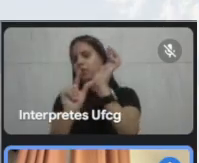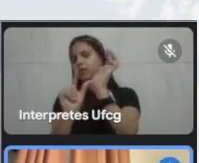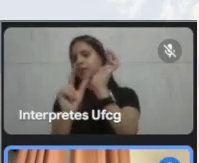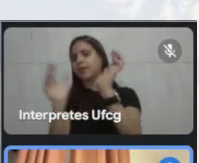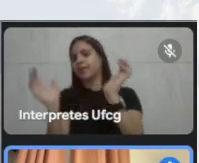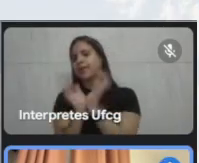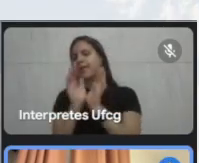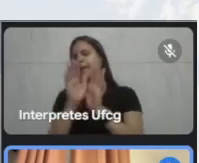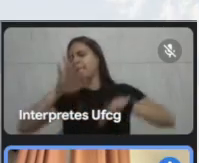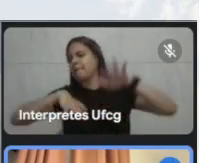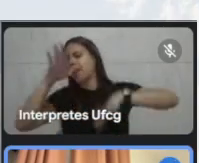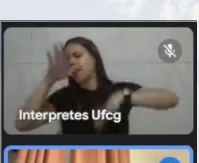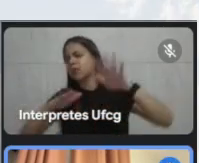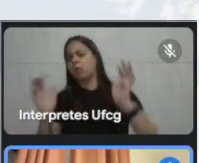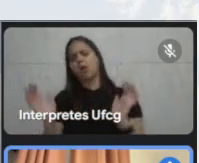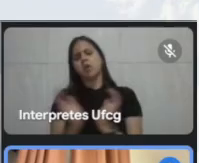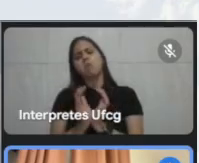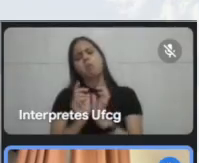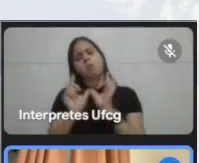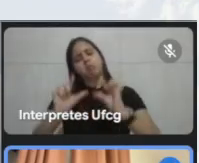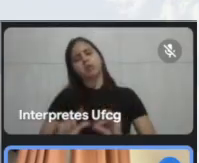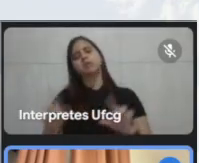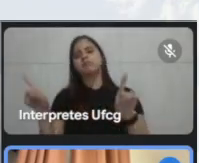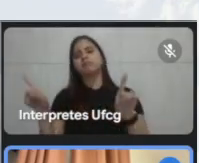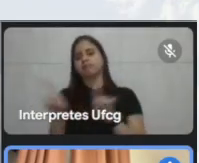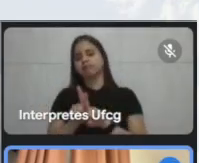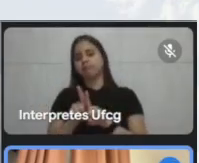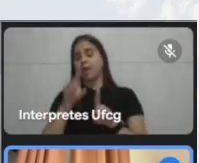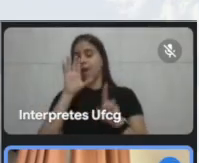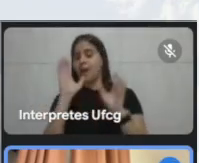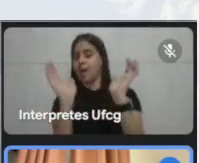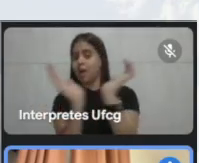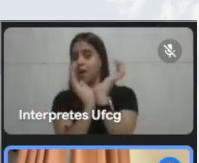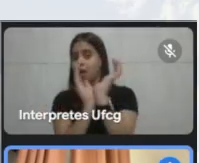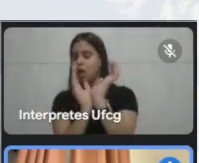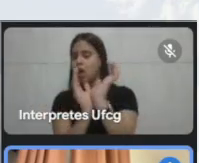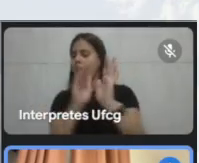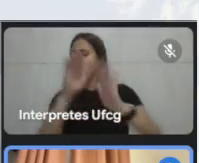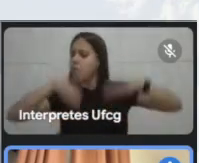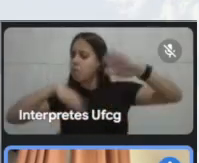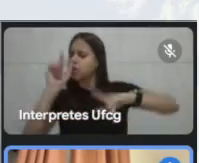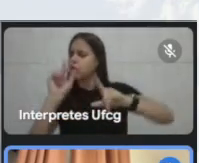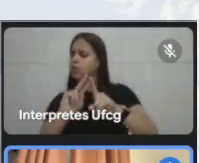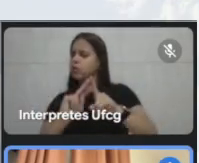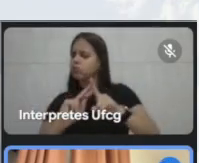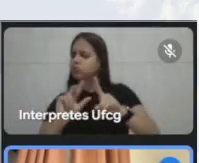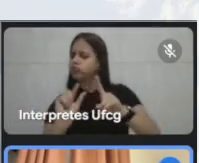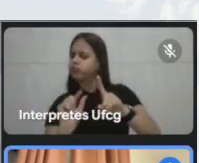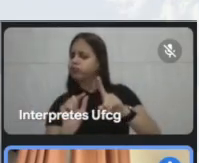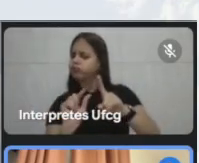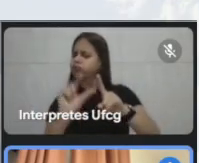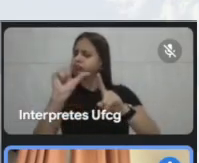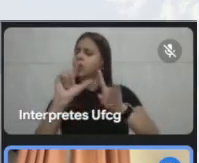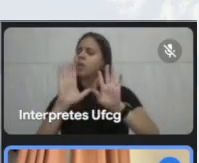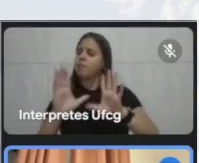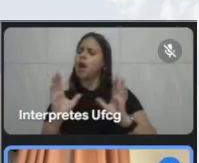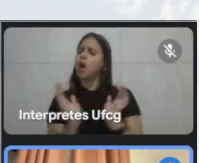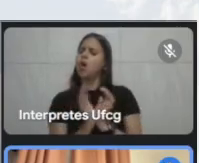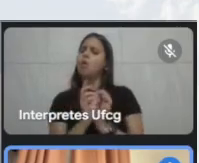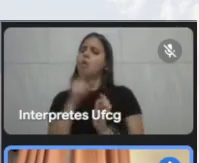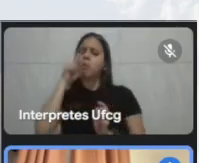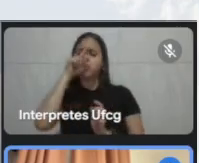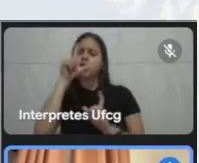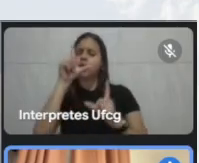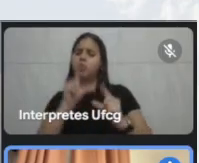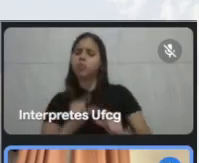gente diminuiu também um pouco os extremos, que seriam categorias significantes e extremas. Com relação ao cenário 10 e 9, a gente vai, que